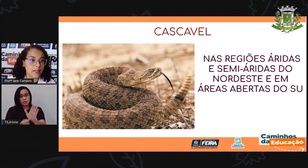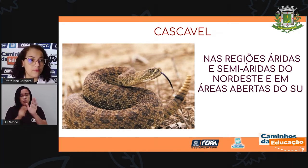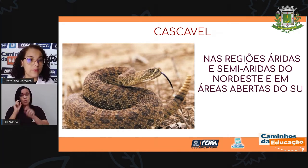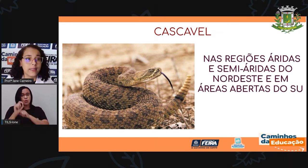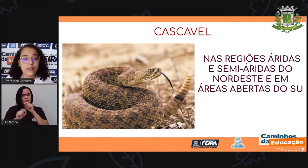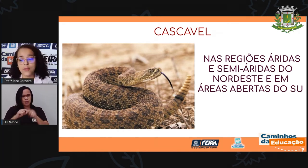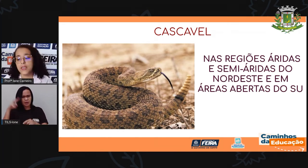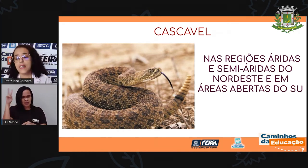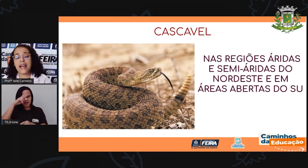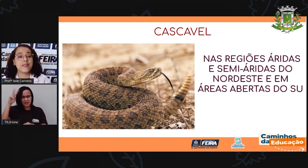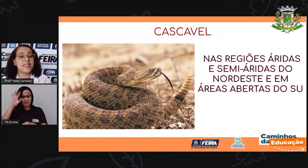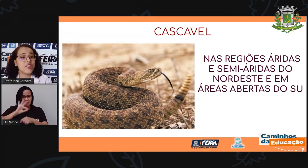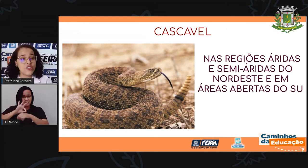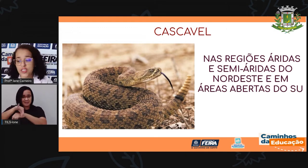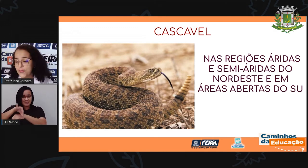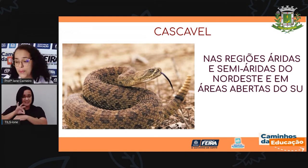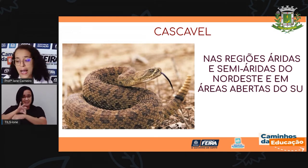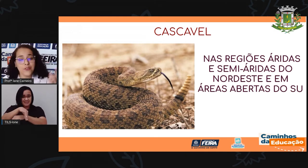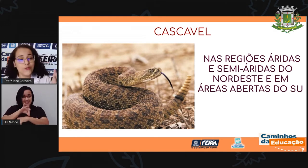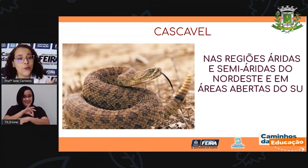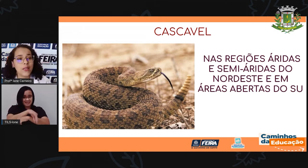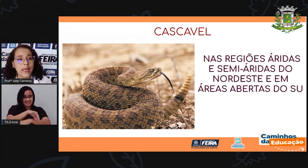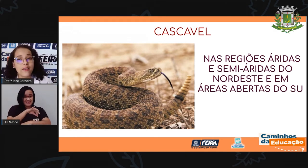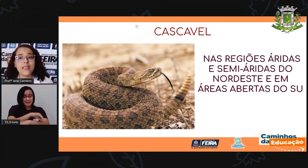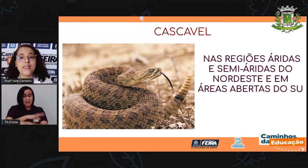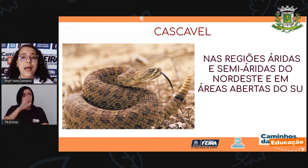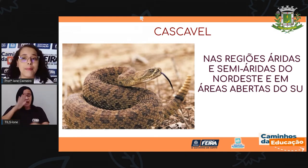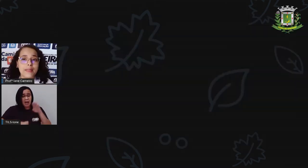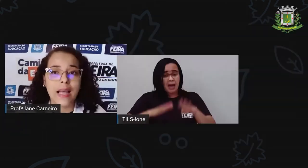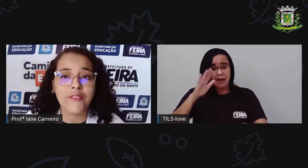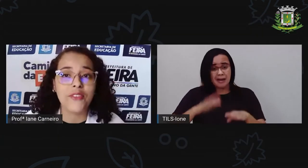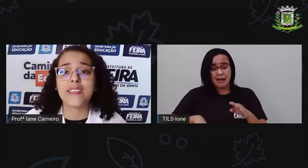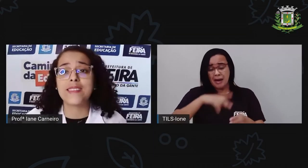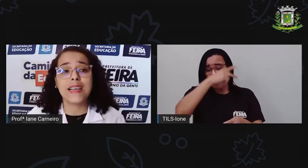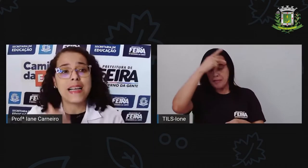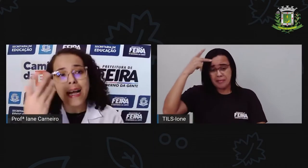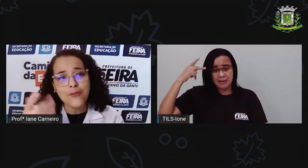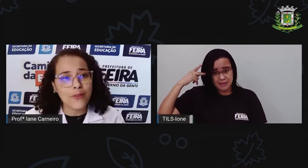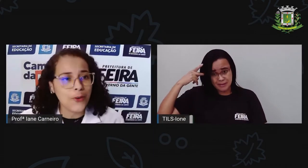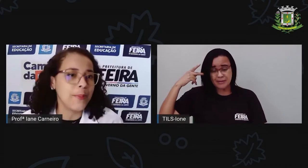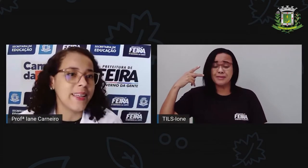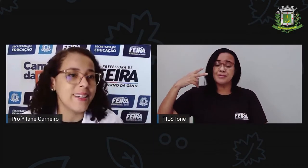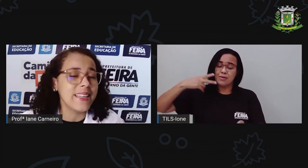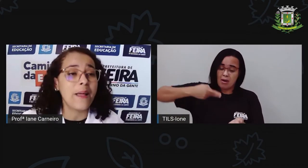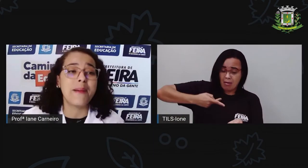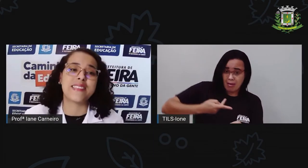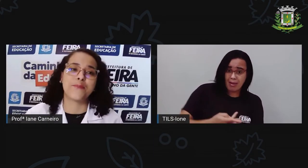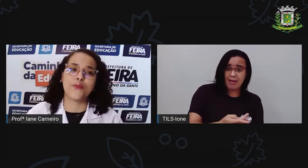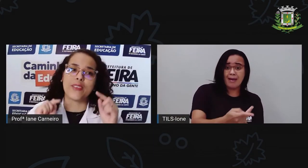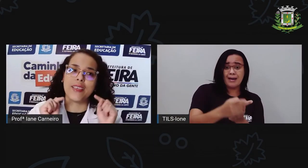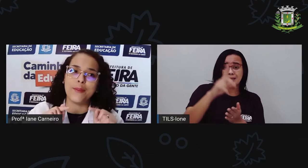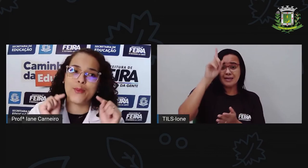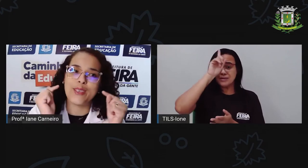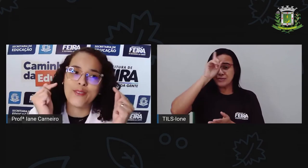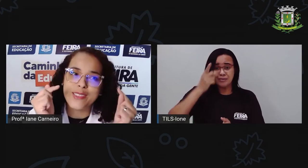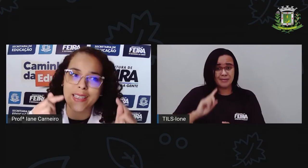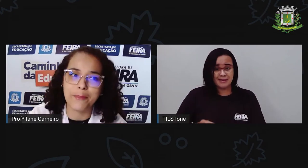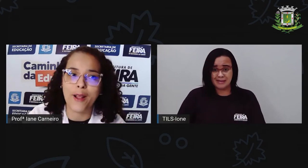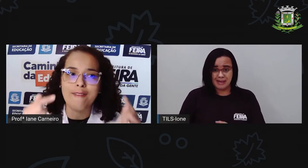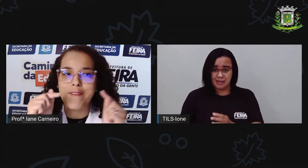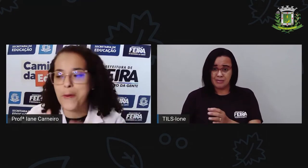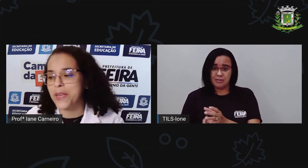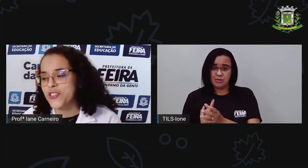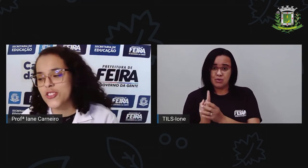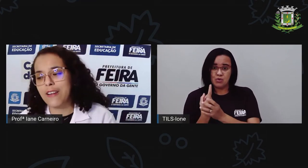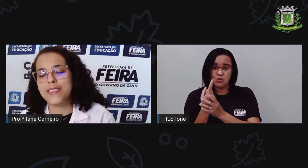formigueiro, né? Então, às vezes, tem gente que cai no formigueiro e nem sabe. Aí fica zangado com a formiga, né? Mas por quê? Porque você